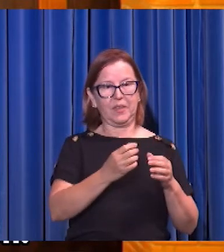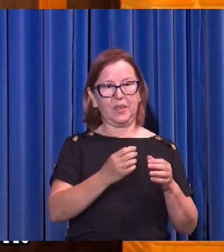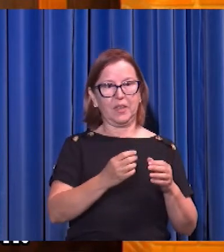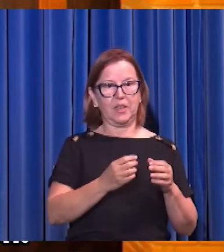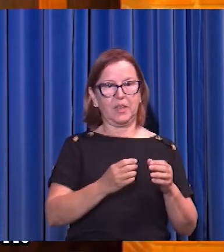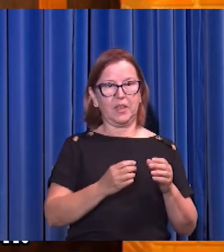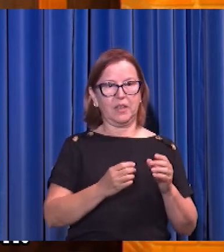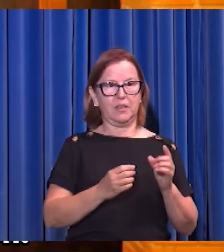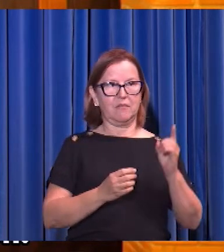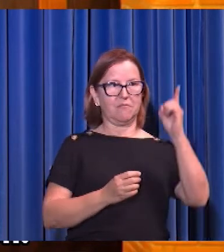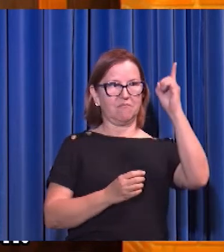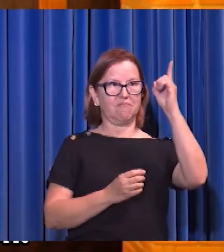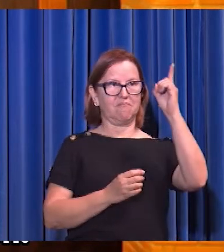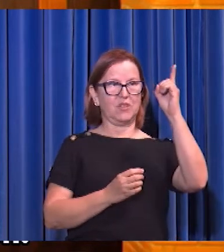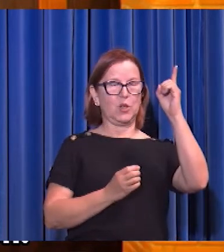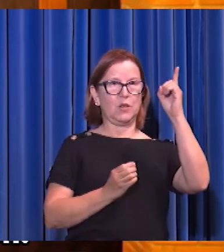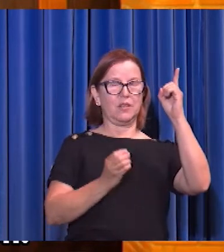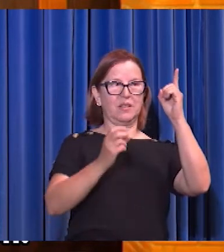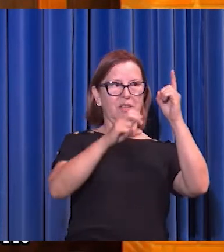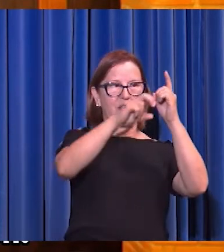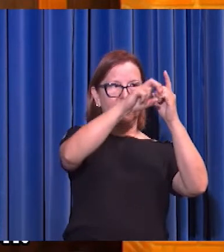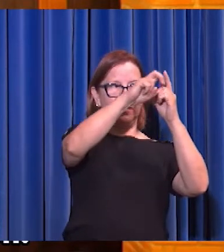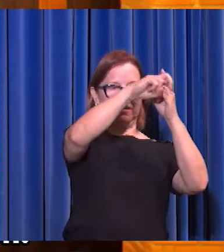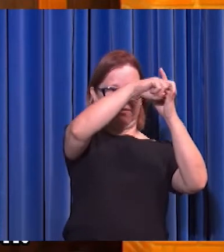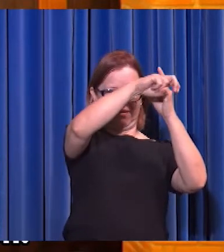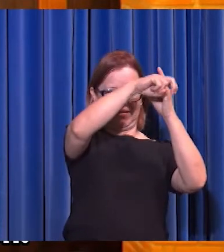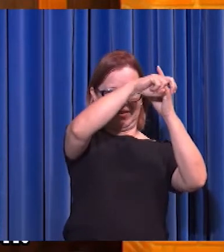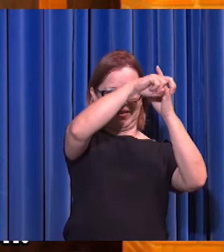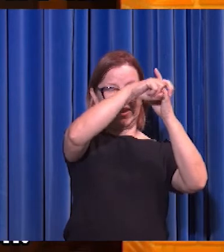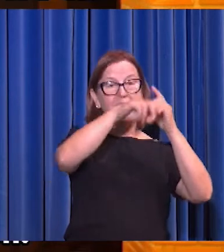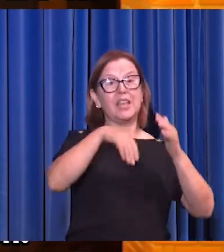que todo mordido que a mirar viverá.